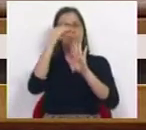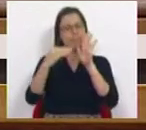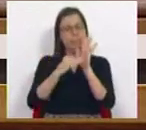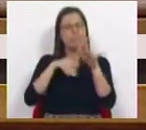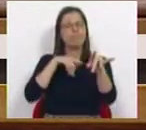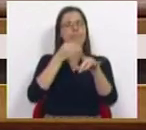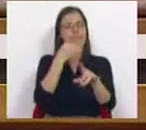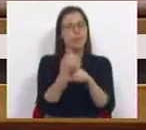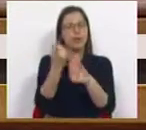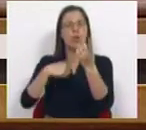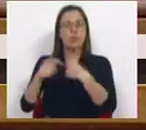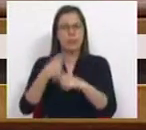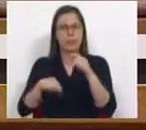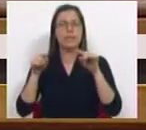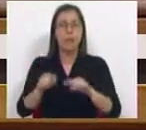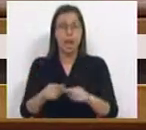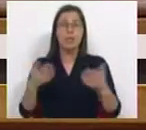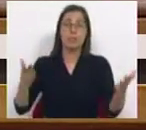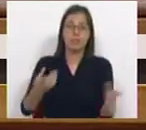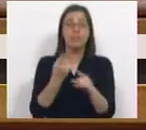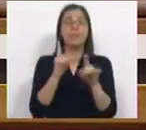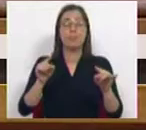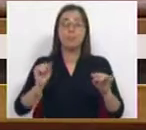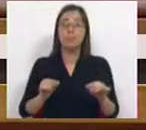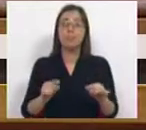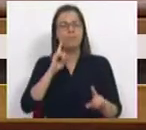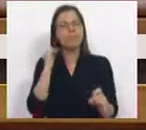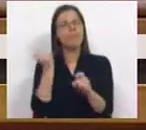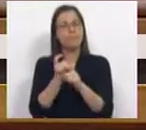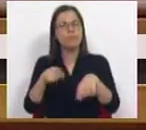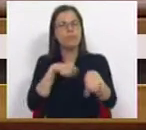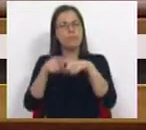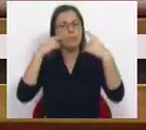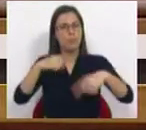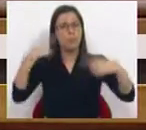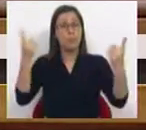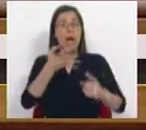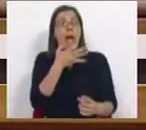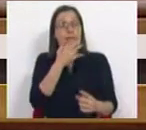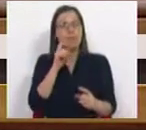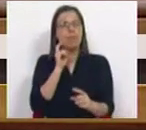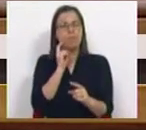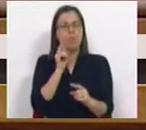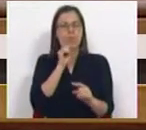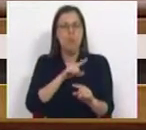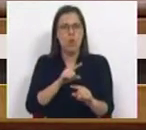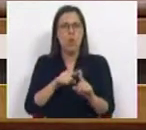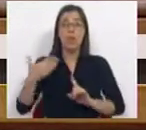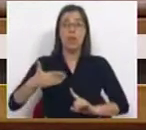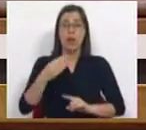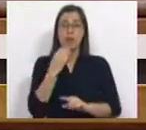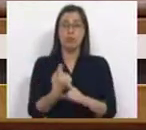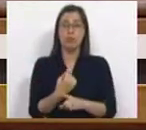agrícolas, alimentares e comerciais. E é também por isso que se exigem políticas públicas que consigam salvaguardar o